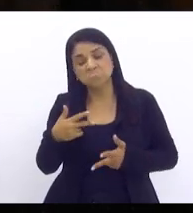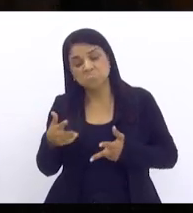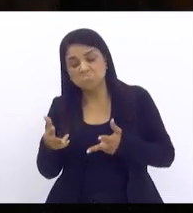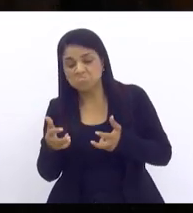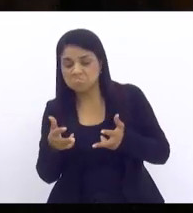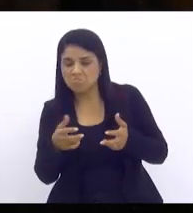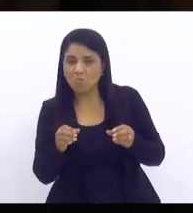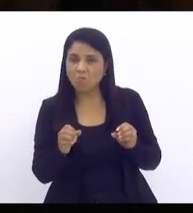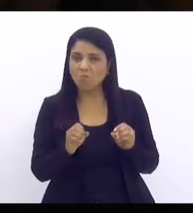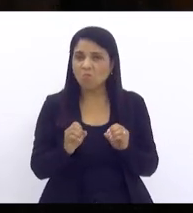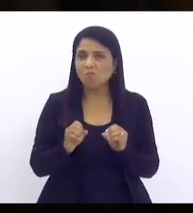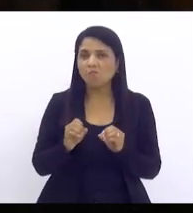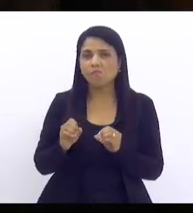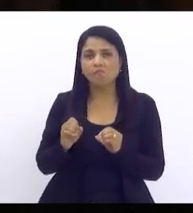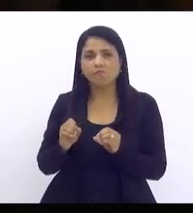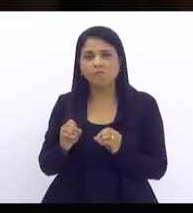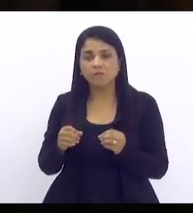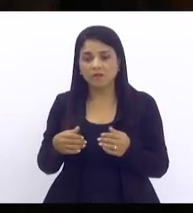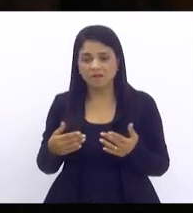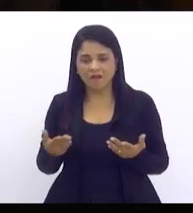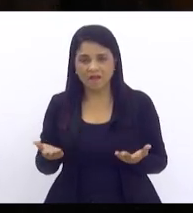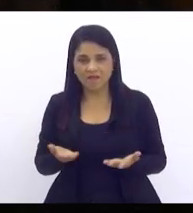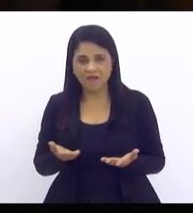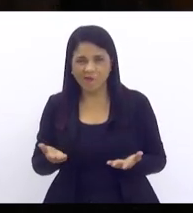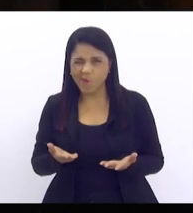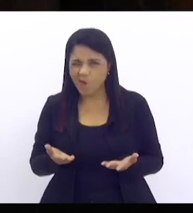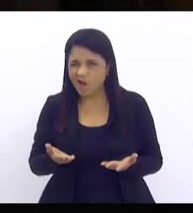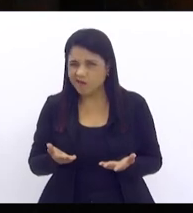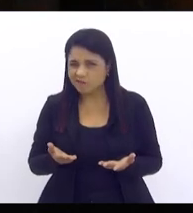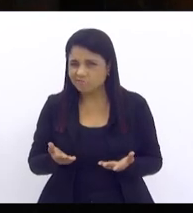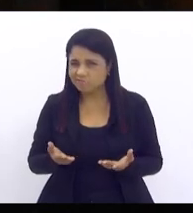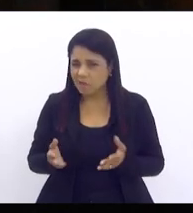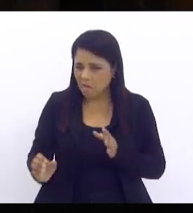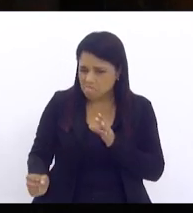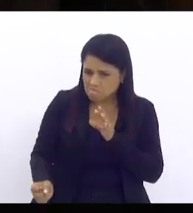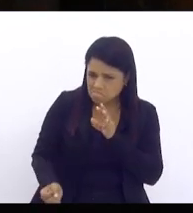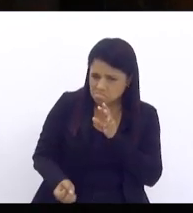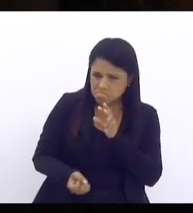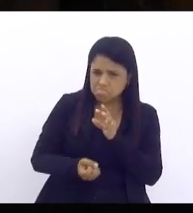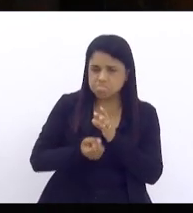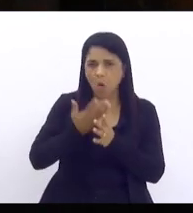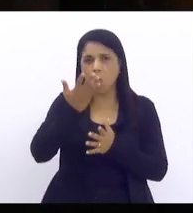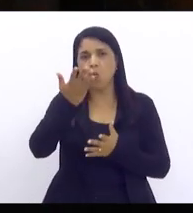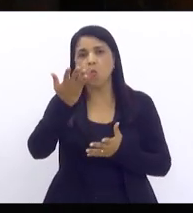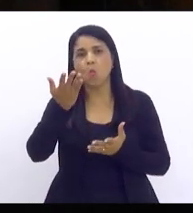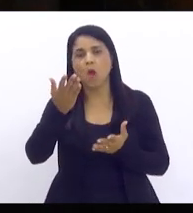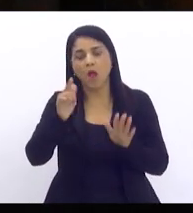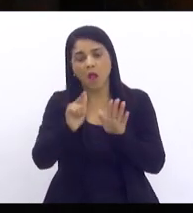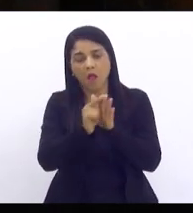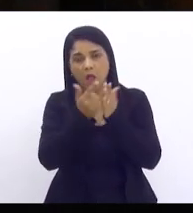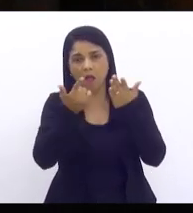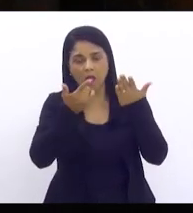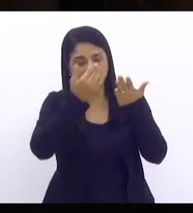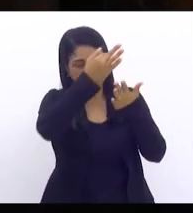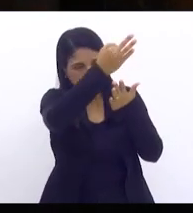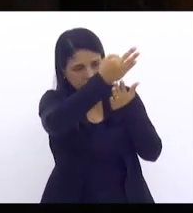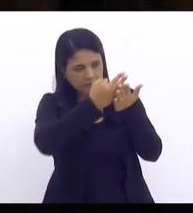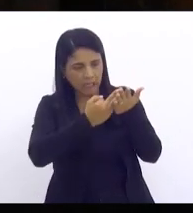despercebido e agora vem à tona pela essa matéria